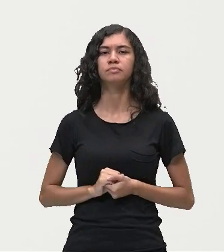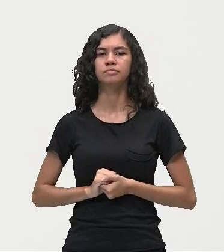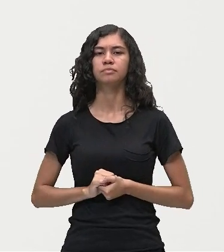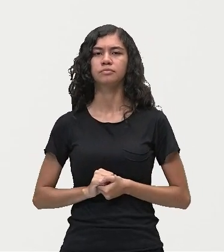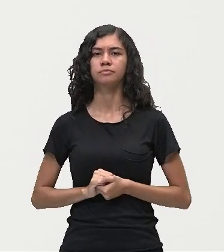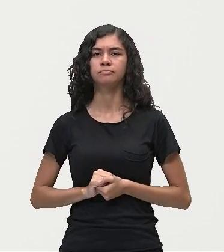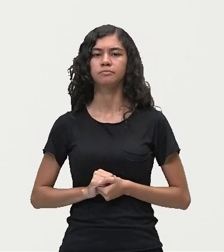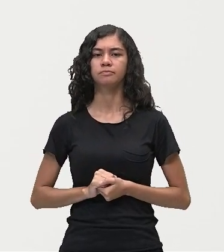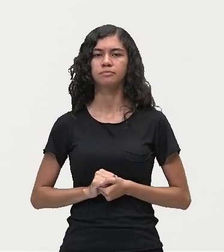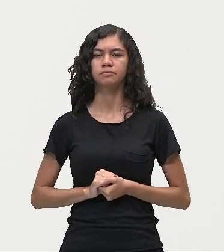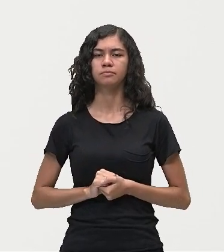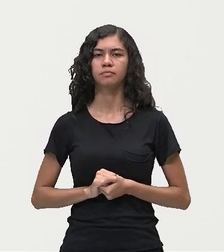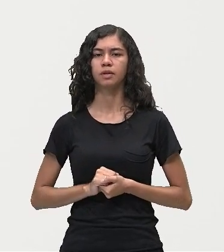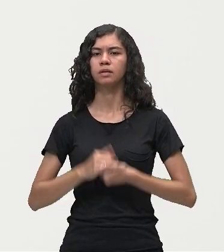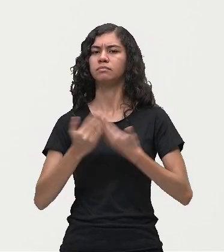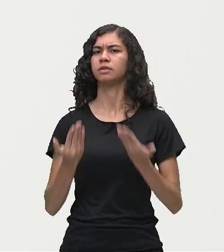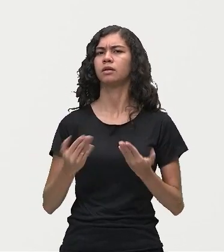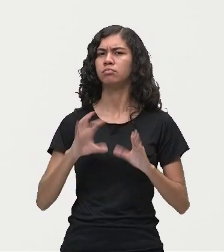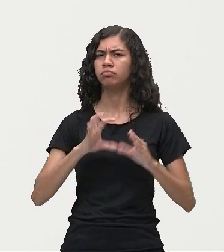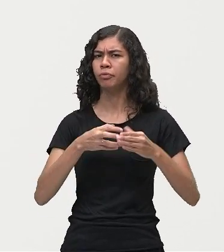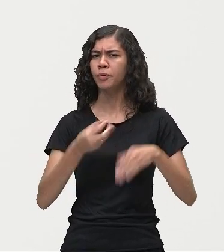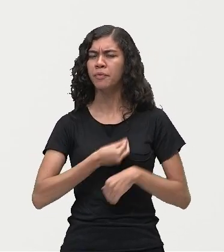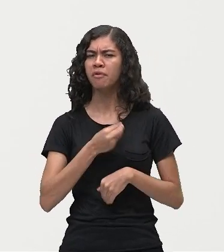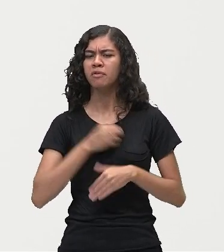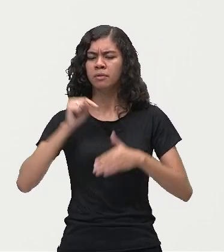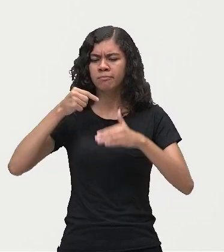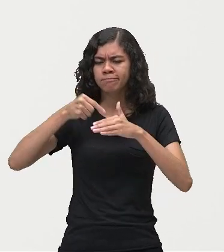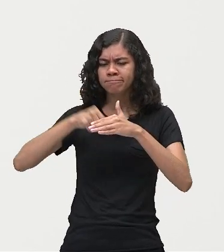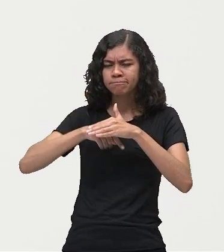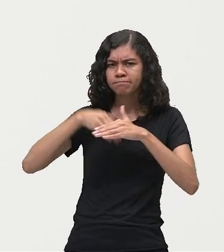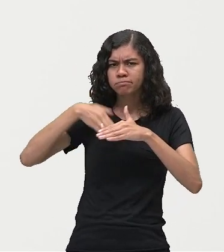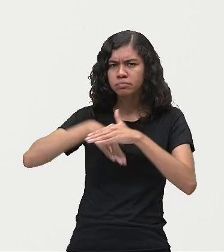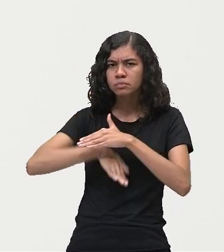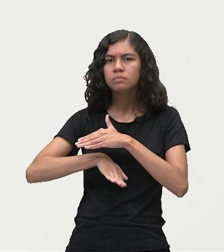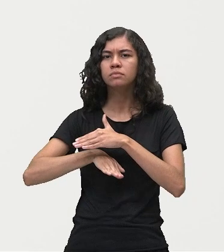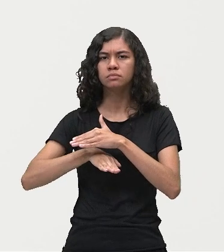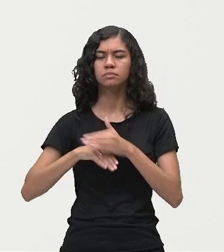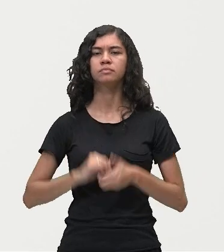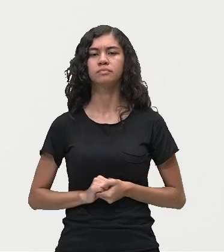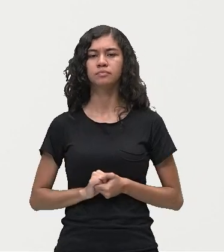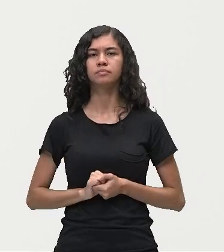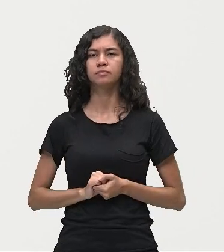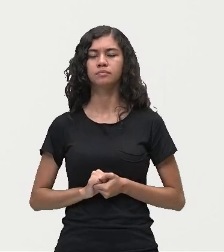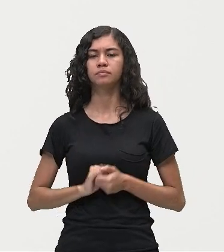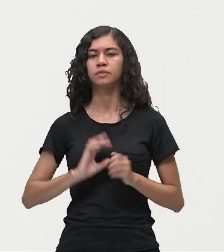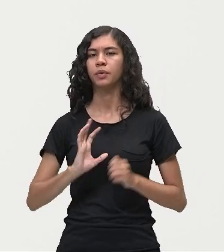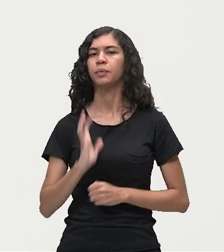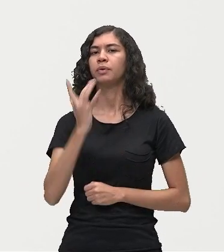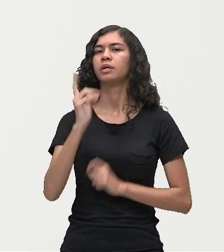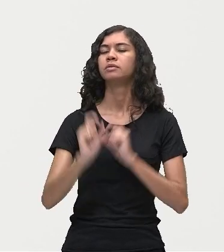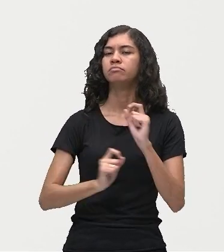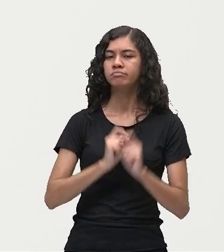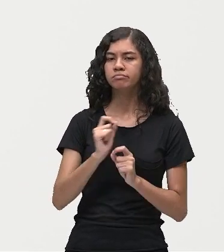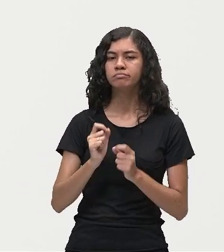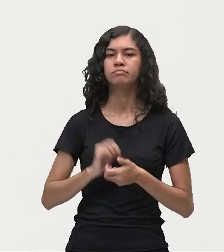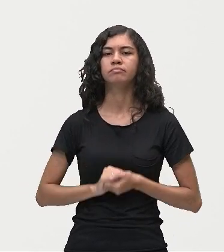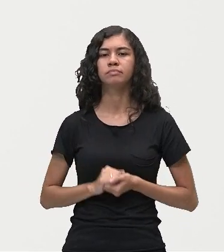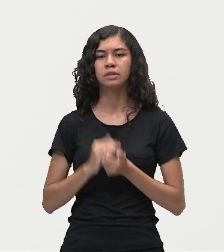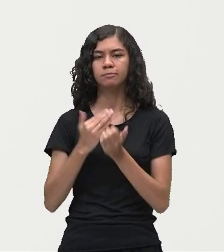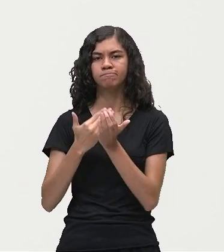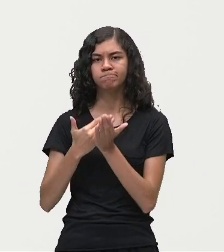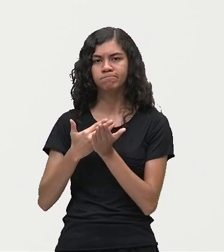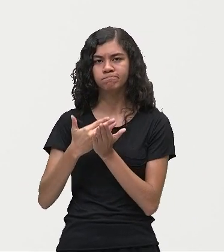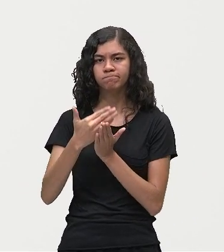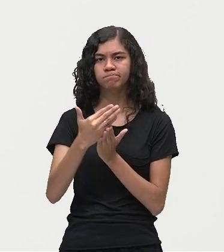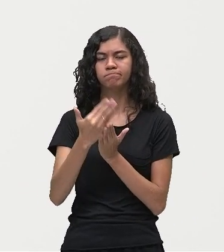E o soterramento desses seres vivos, grande quantidade de seres vivos, formaram-se então